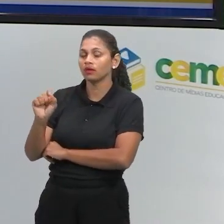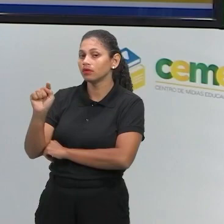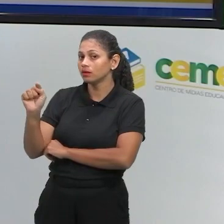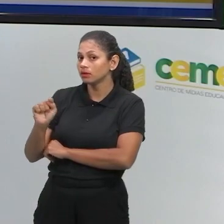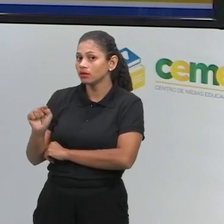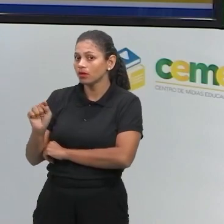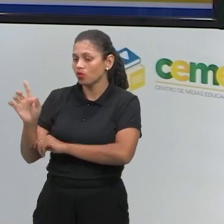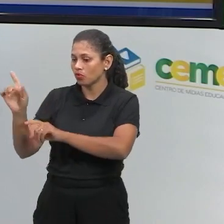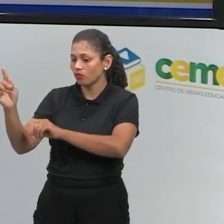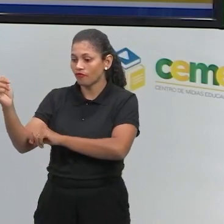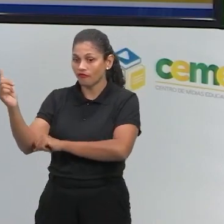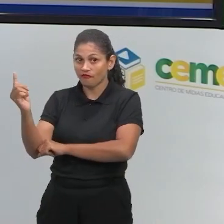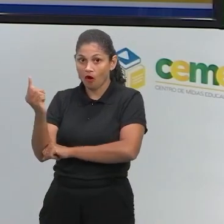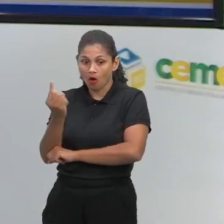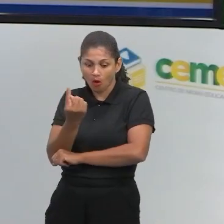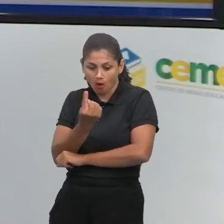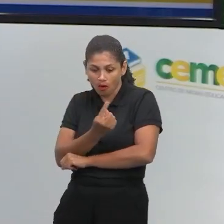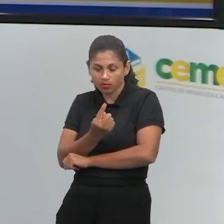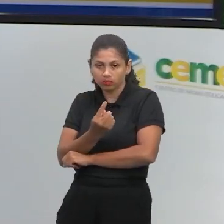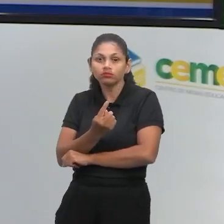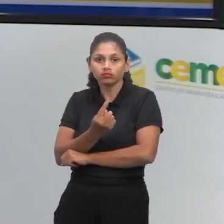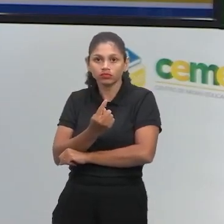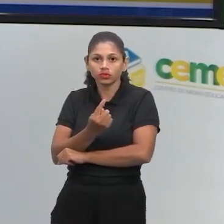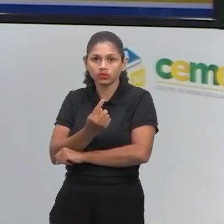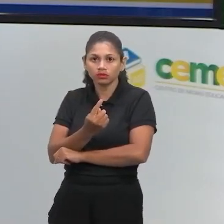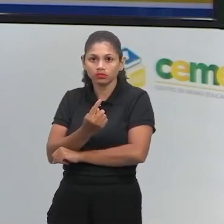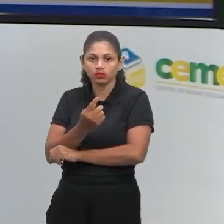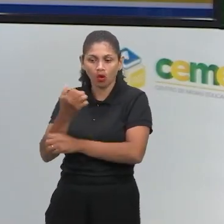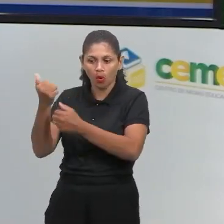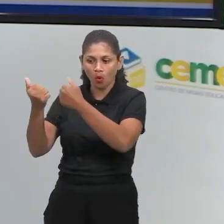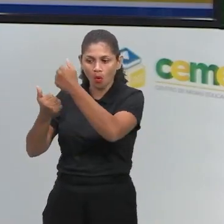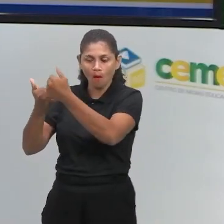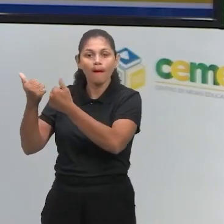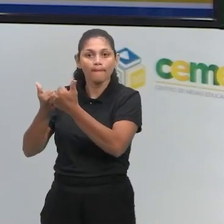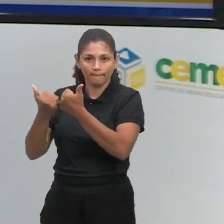vindo em um movimento retrógrado. Daqui para Cruzeiro, movimento progressivo. Cruzeiro para Rio